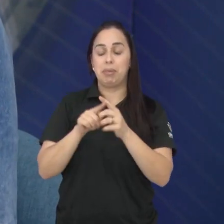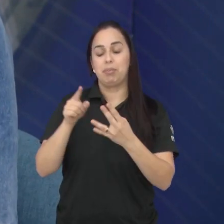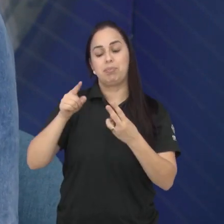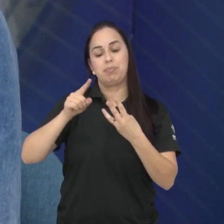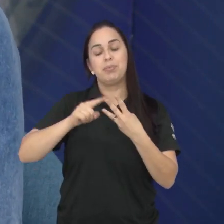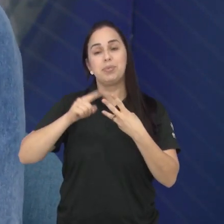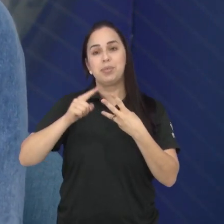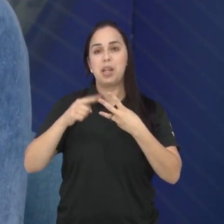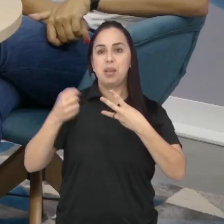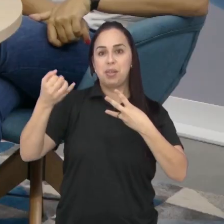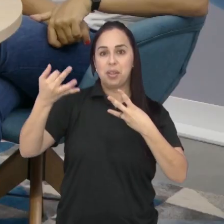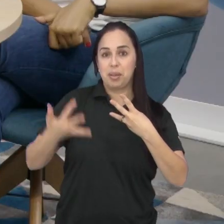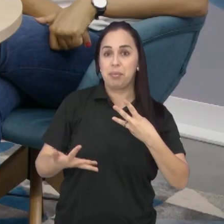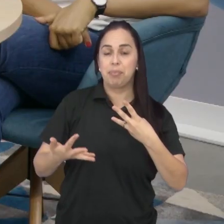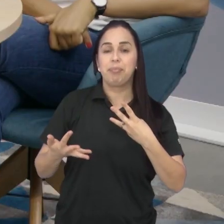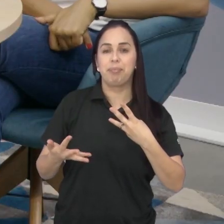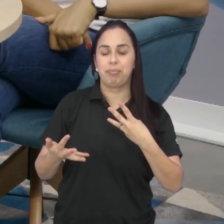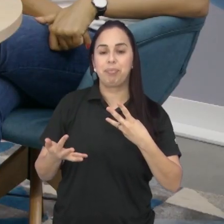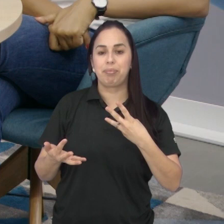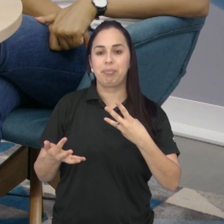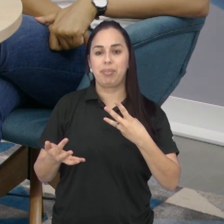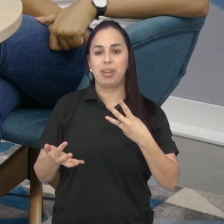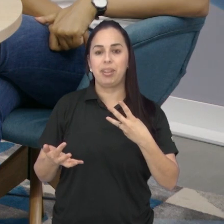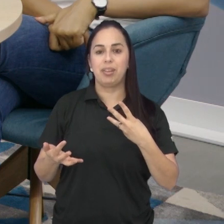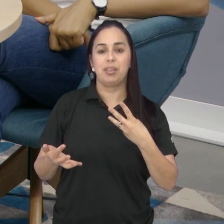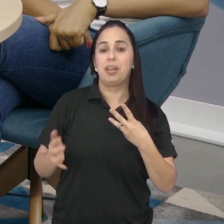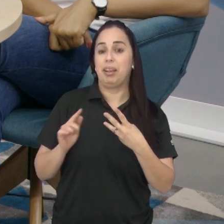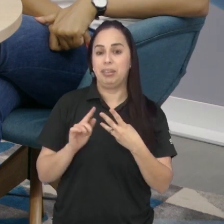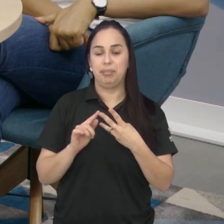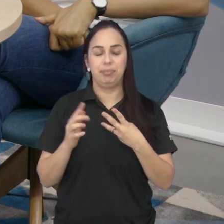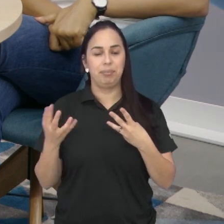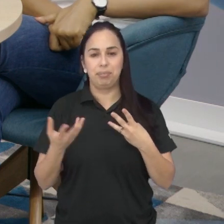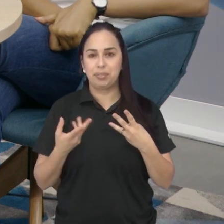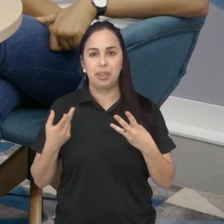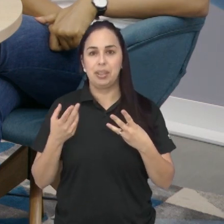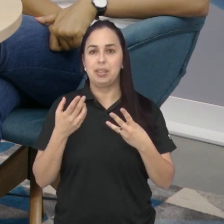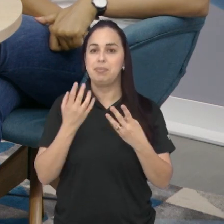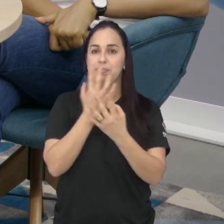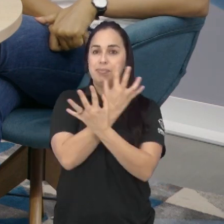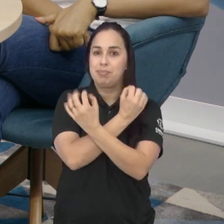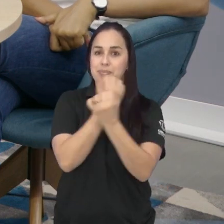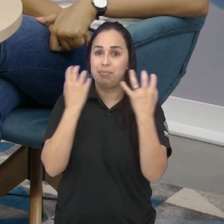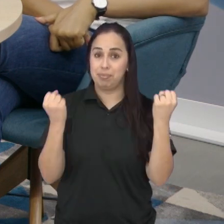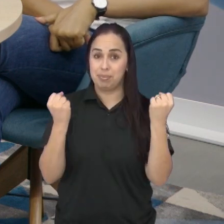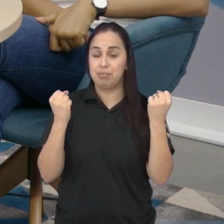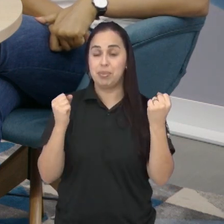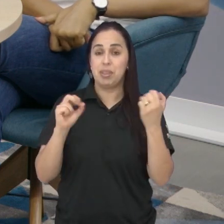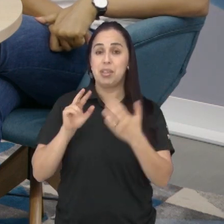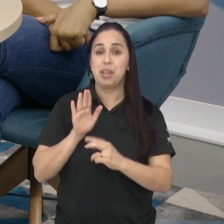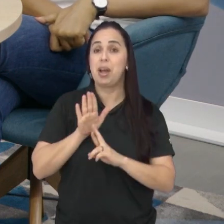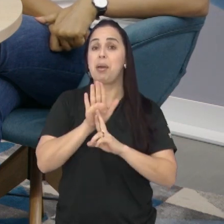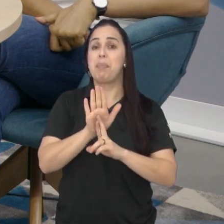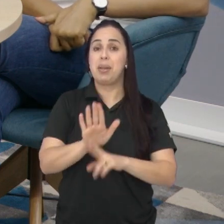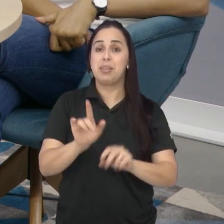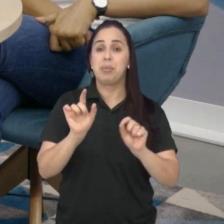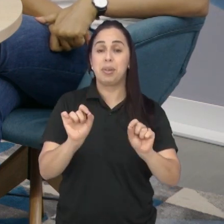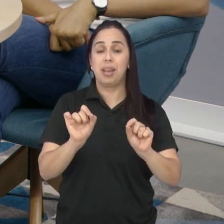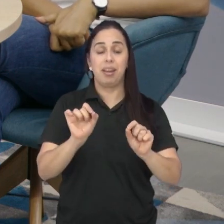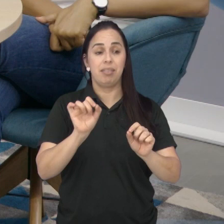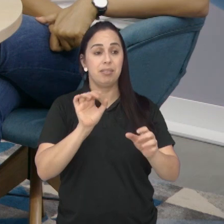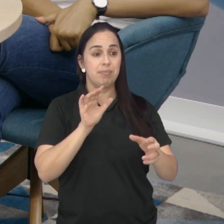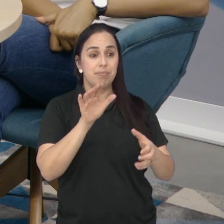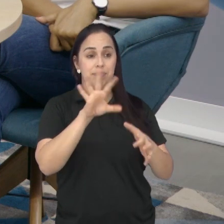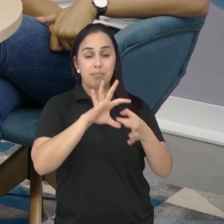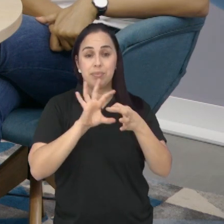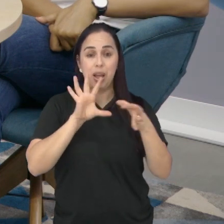o segundo bloco, né, meninas, falando sobre a questão da sororidade, que ela representa um apoio, uma